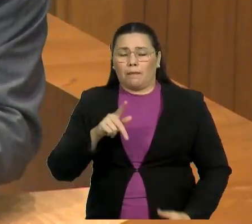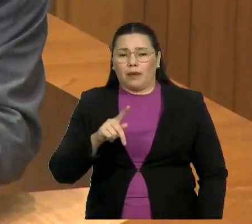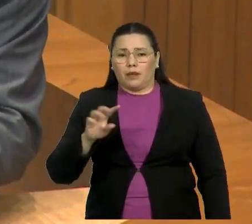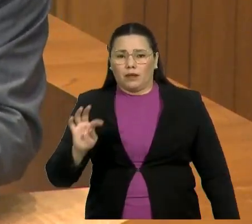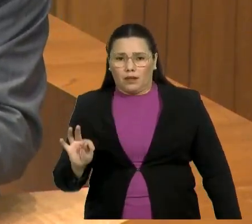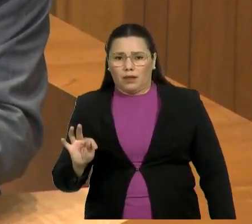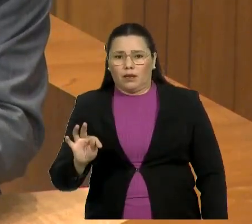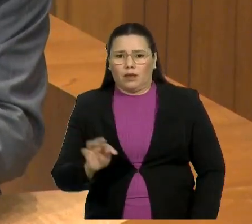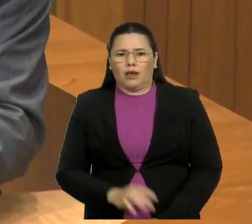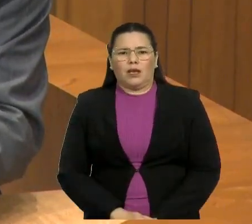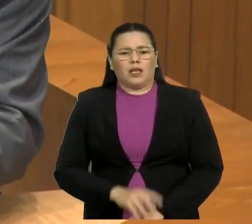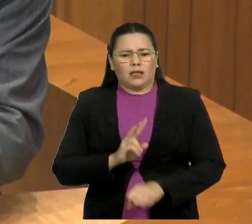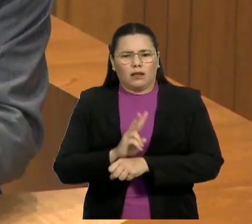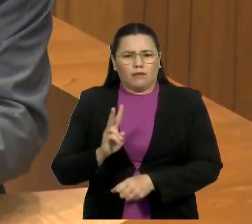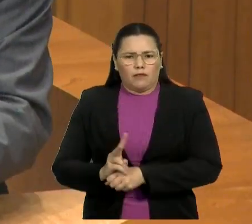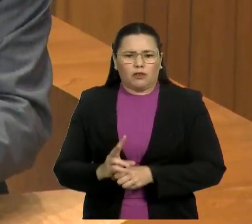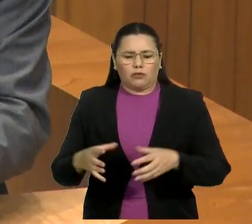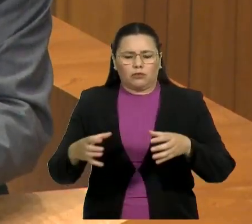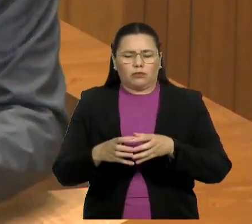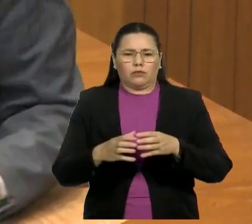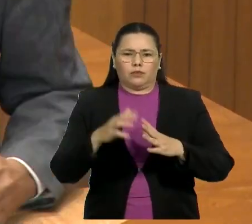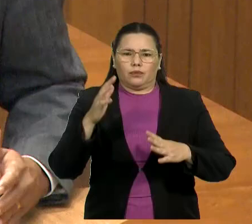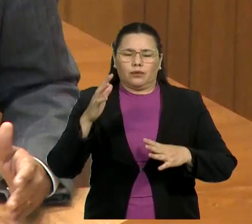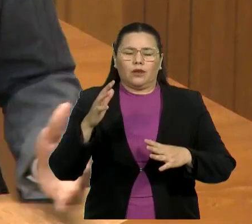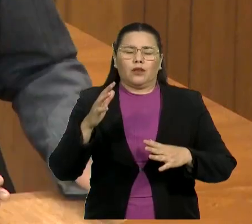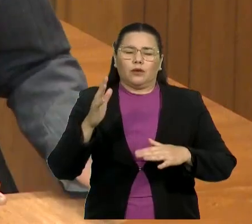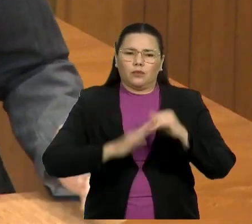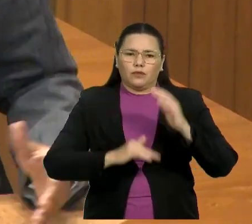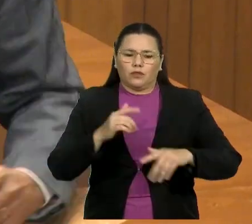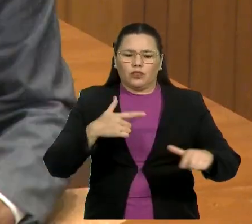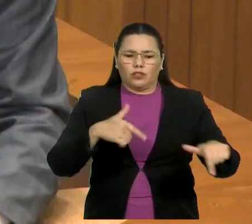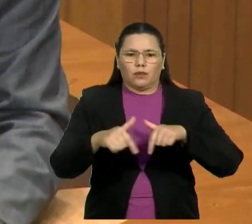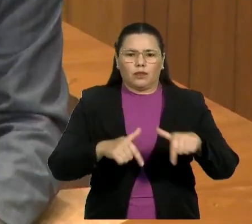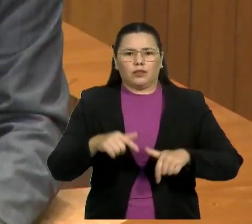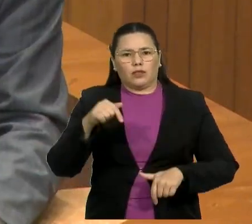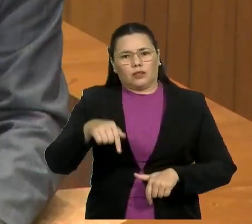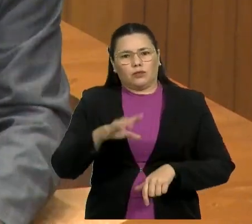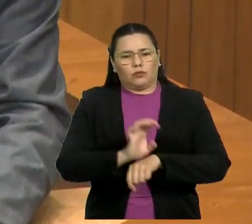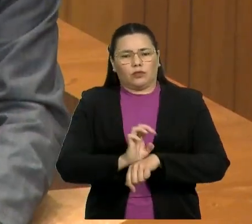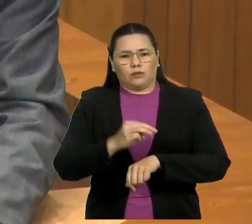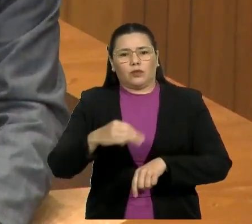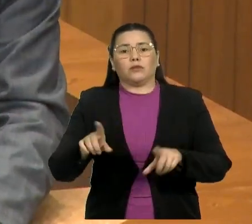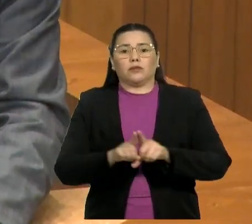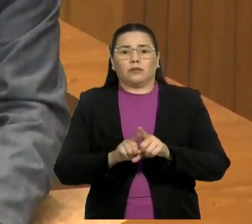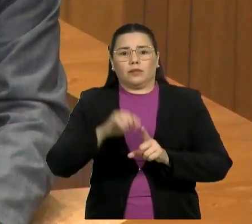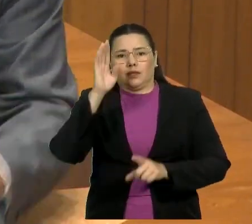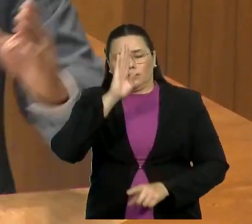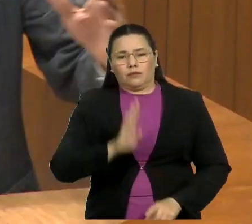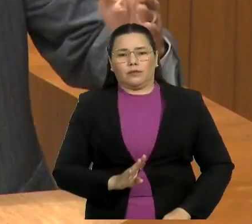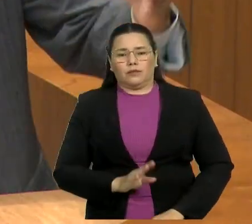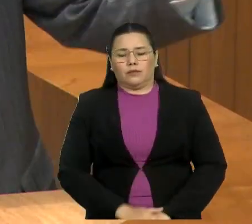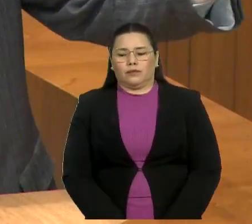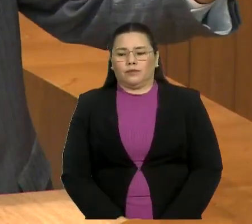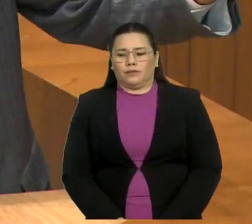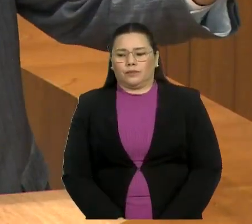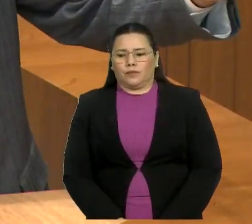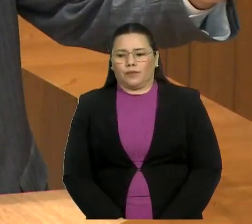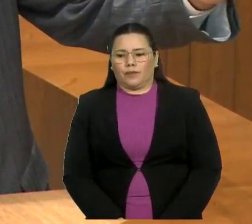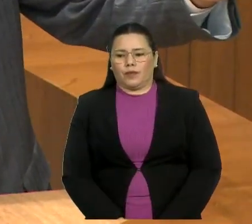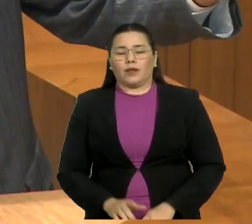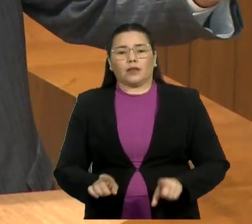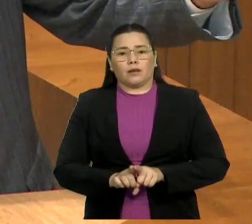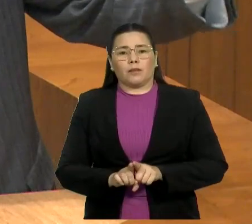classe trabalhadora no nosso estado e no Brasil. E finalizo fazendo um convite